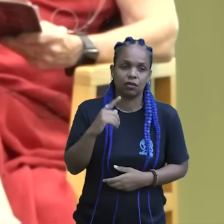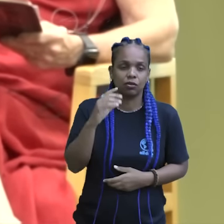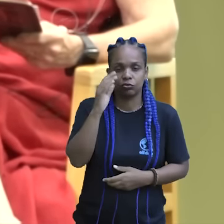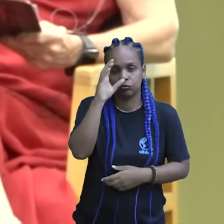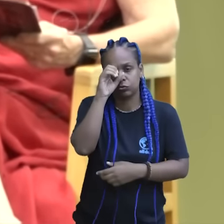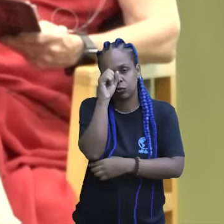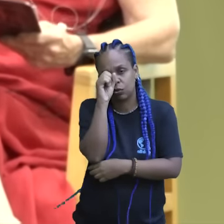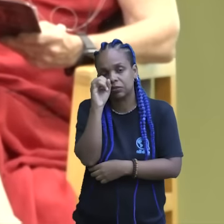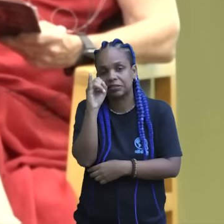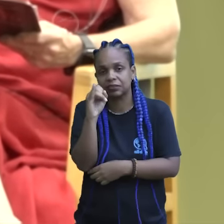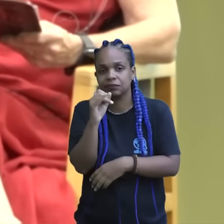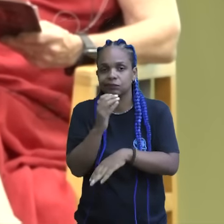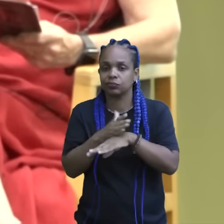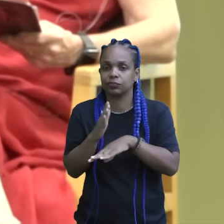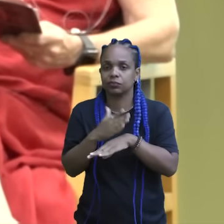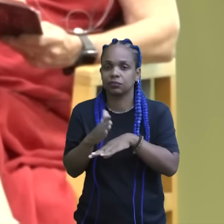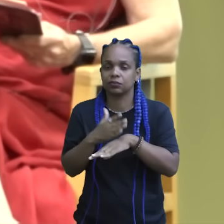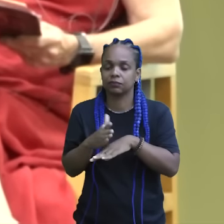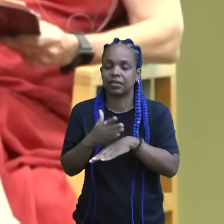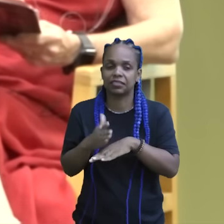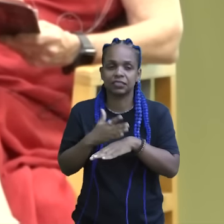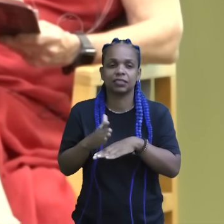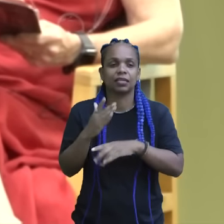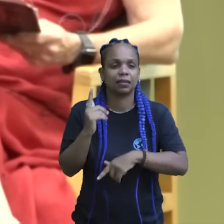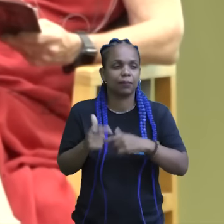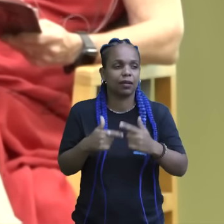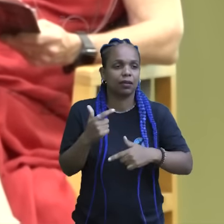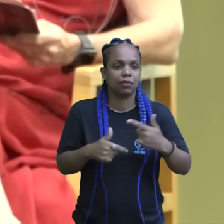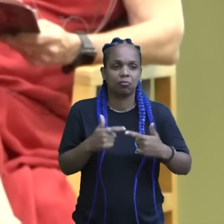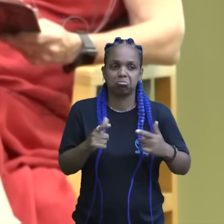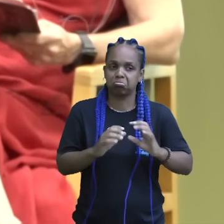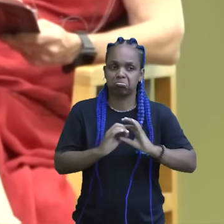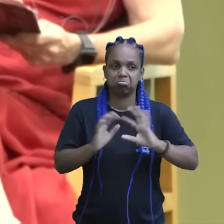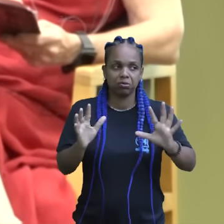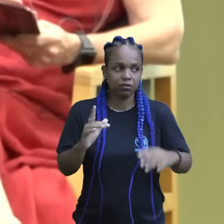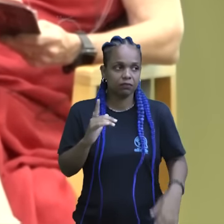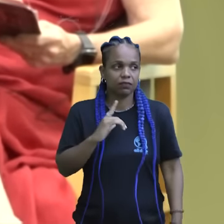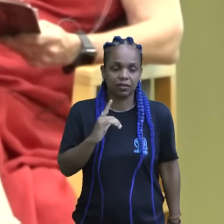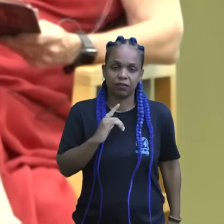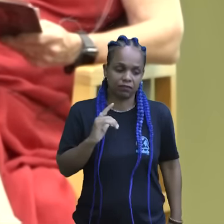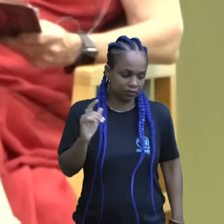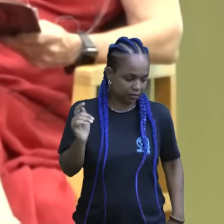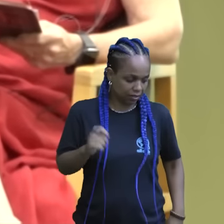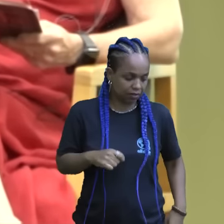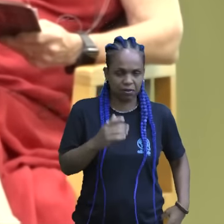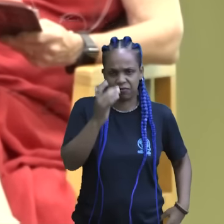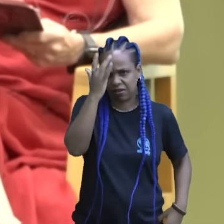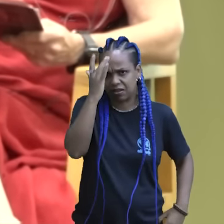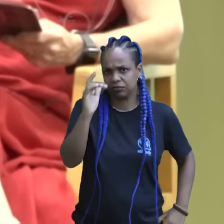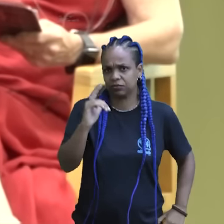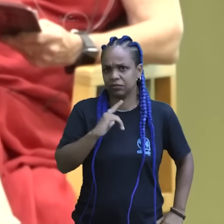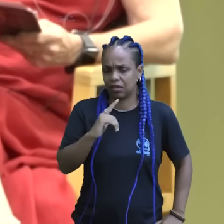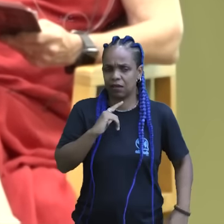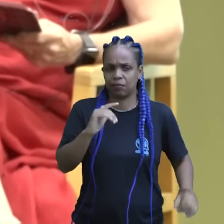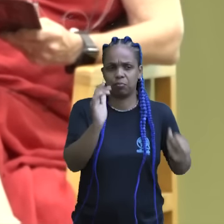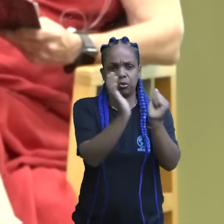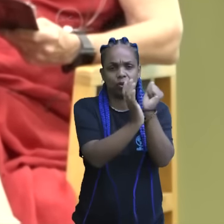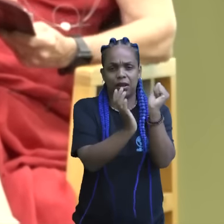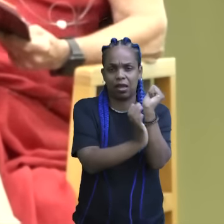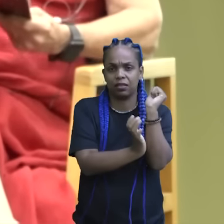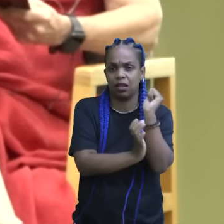maior facilidade. São dois burocratas. Um é o Cili, né, idiota, e o outro é o com sono.